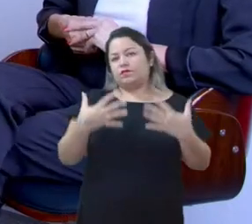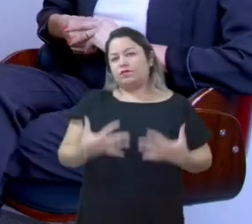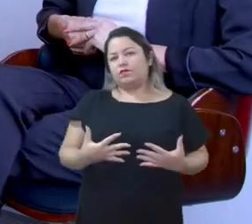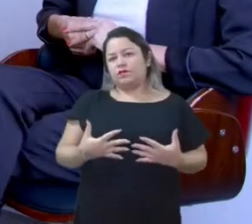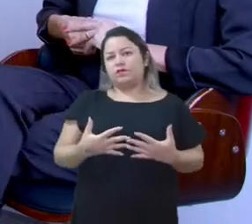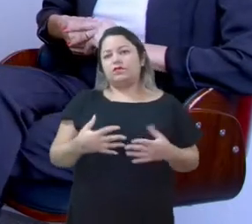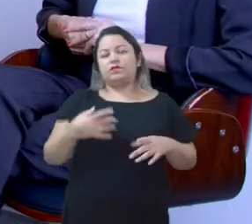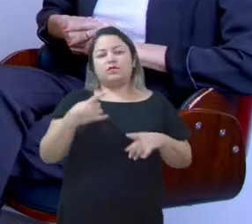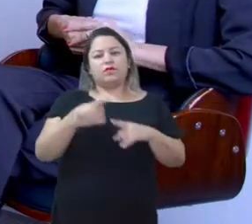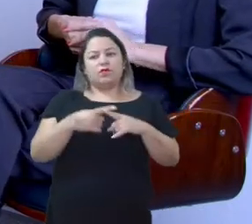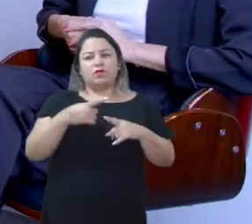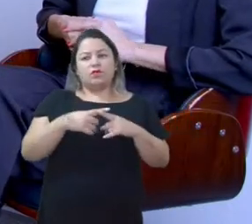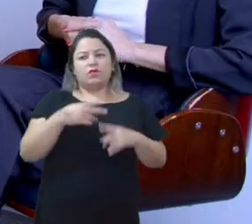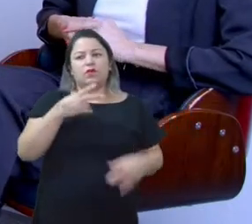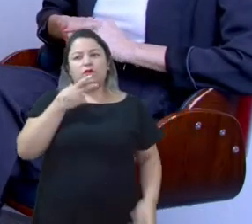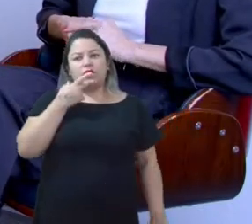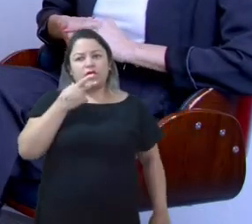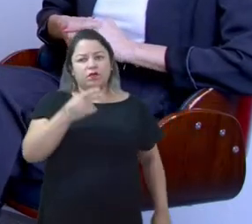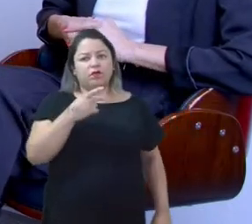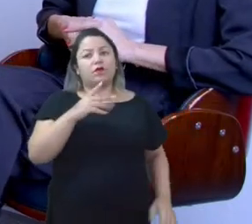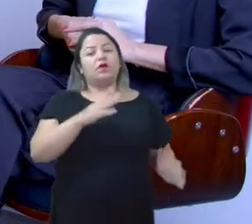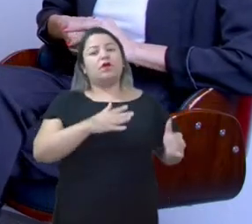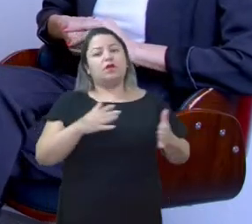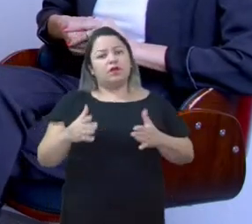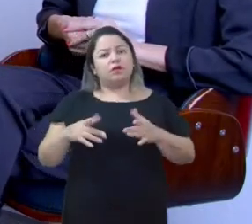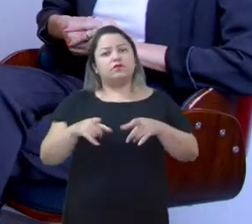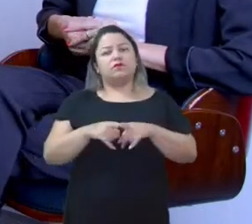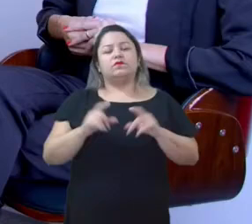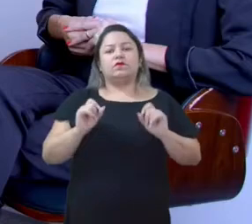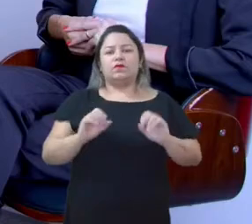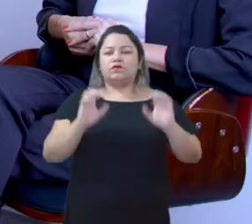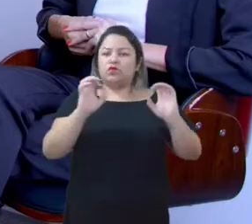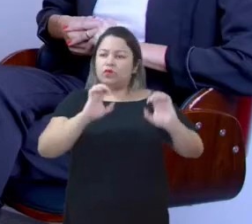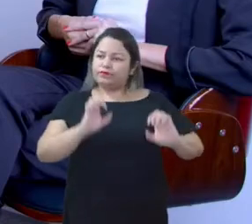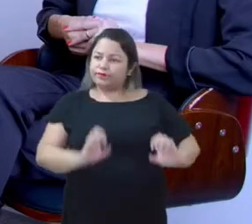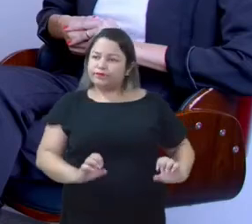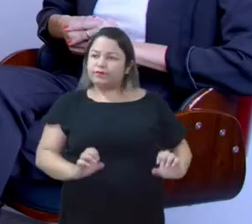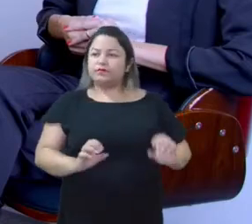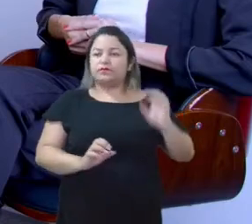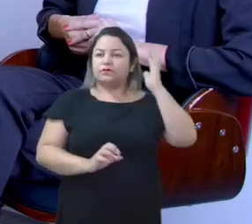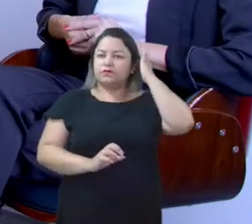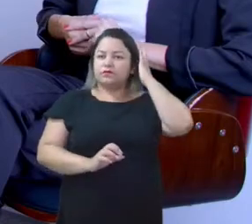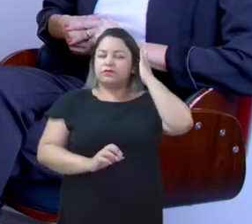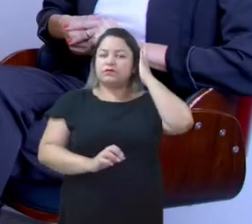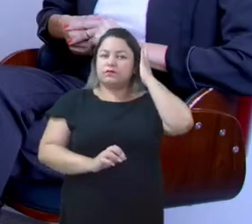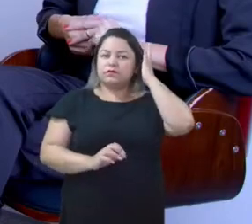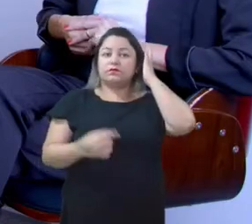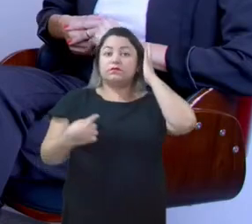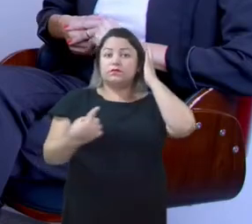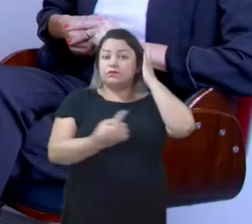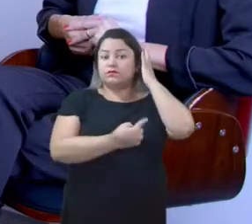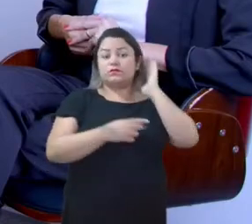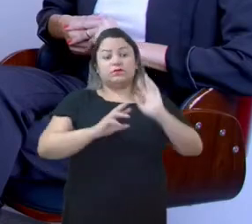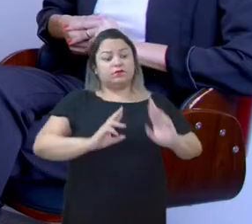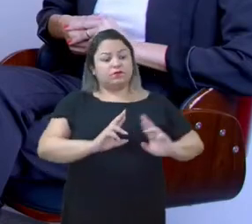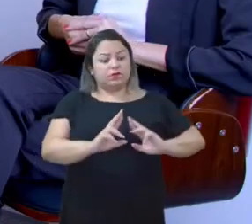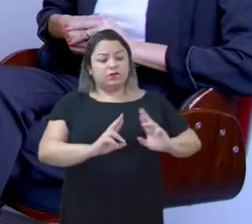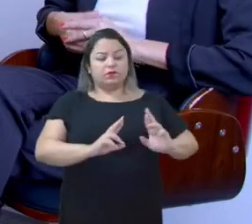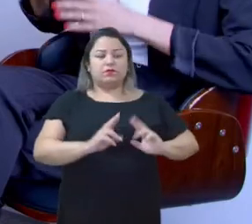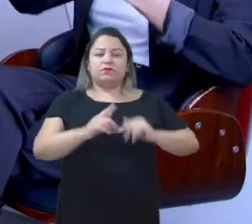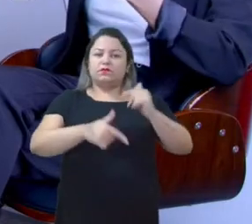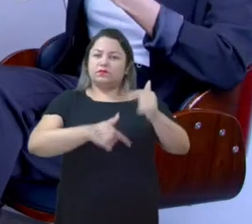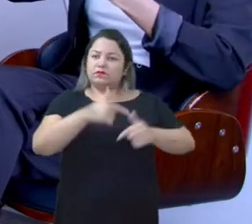Porque nós temos primeiro de dizer o seguinte, isso é uma medida estruturante para as novas relações do mundo do